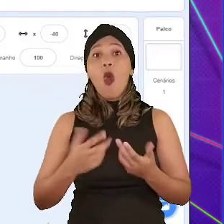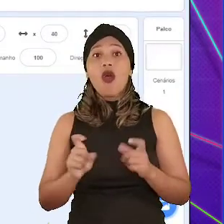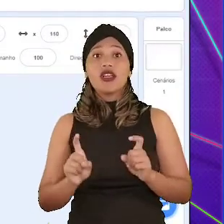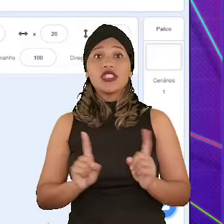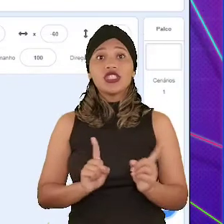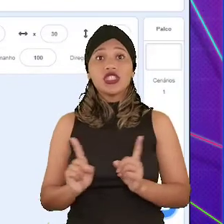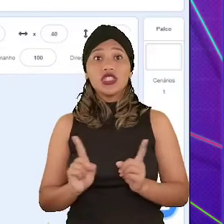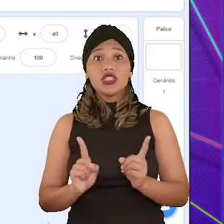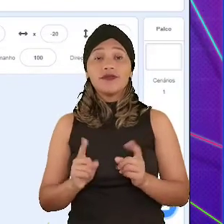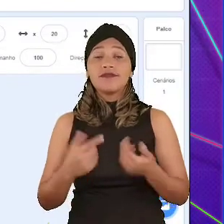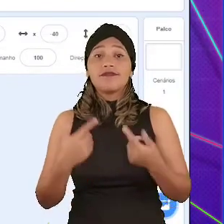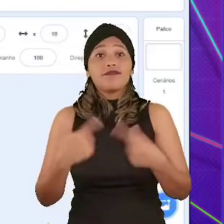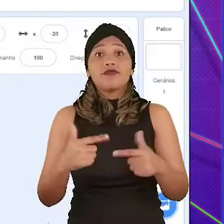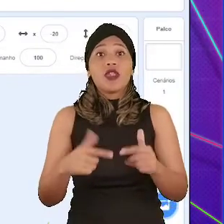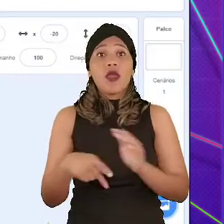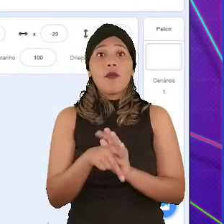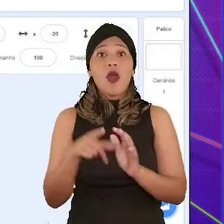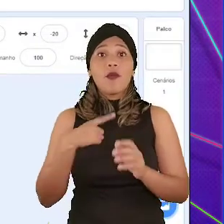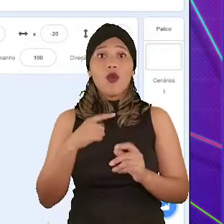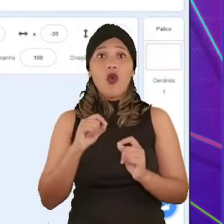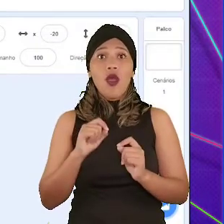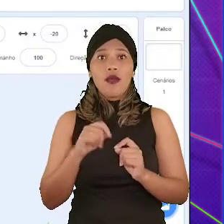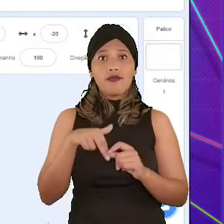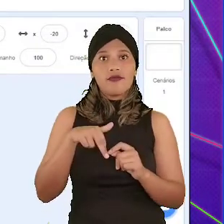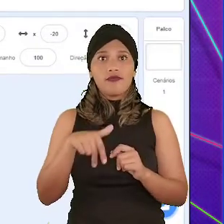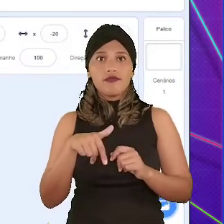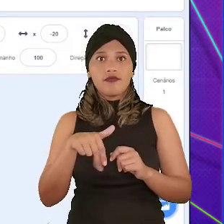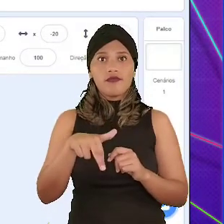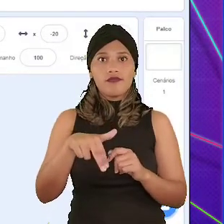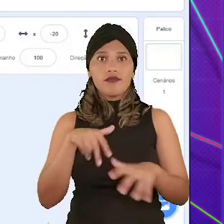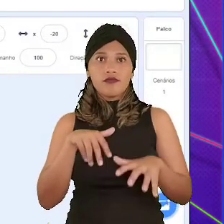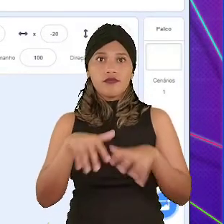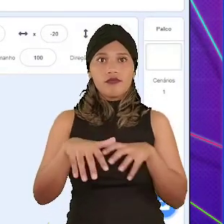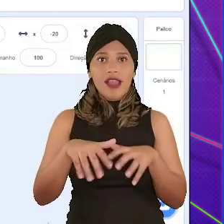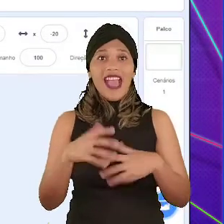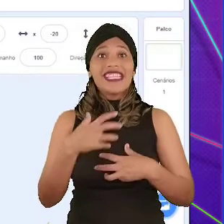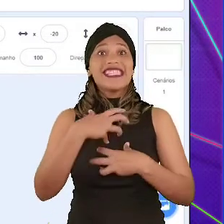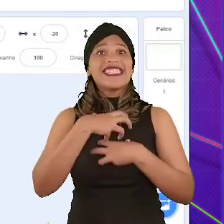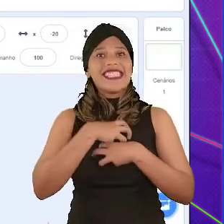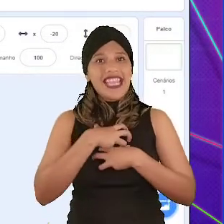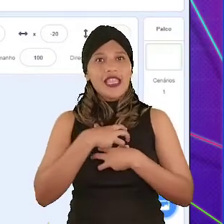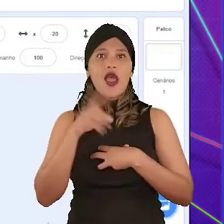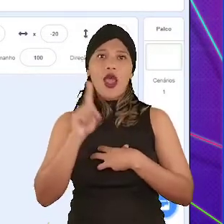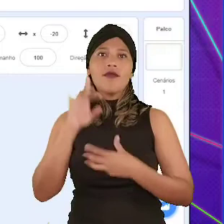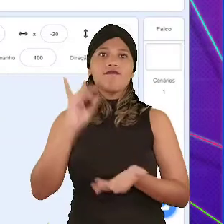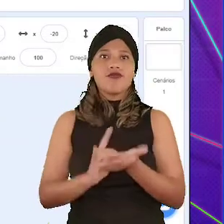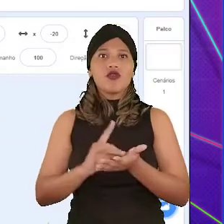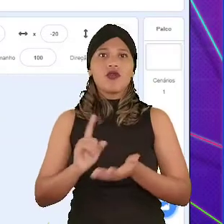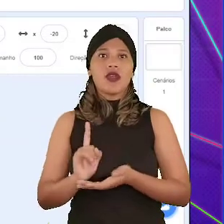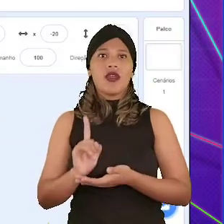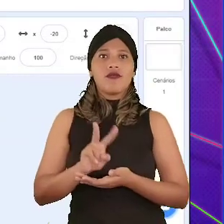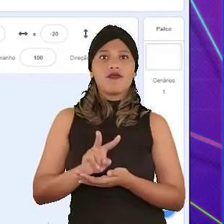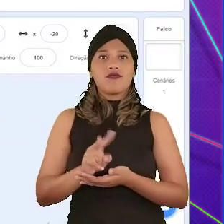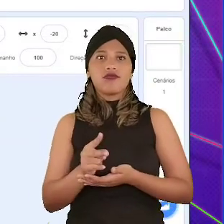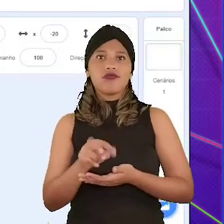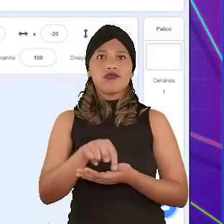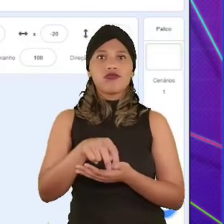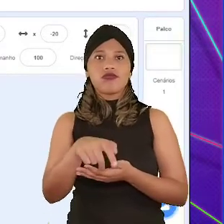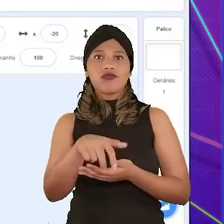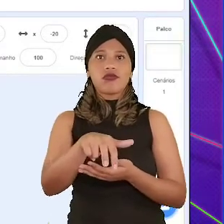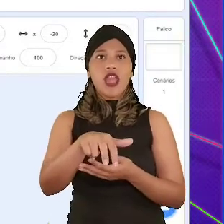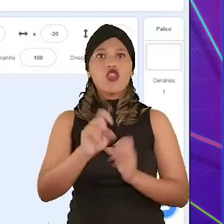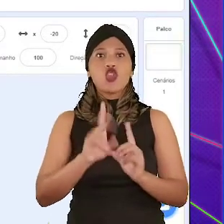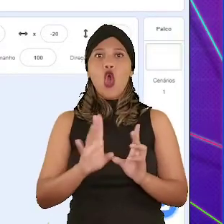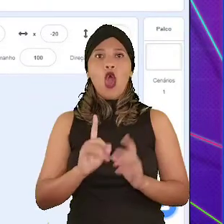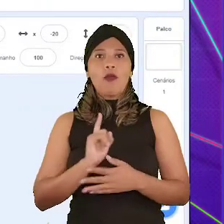personagem arrastado para a direção Porque nós não temos aqui Algo que faça as fantasias mudarem de forma que tenhamos a sensação de que está realmente